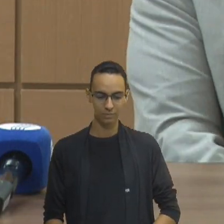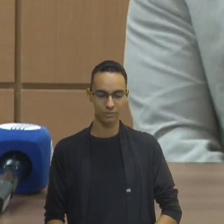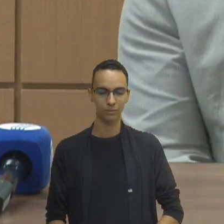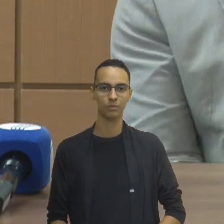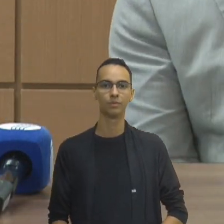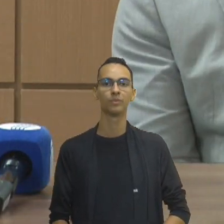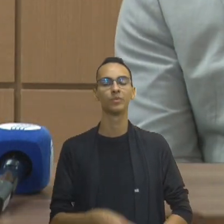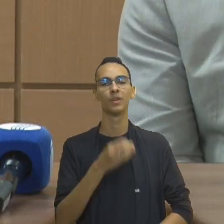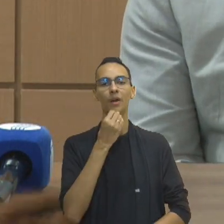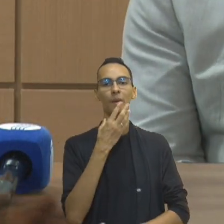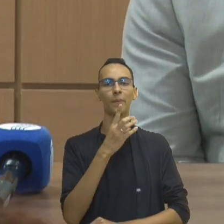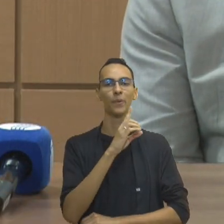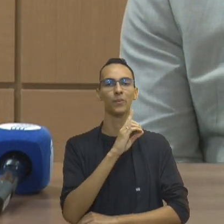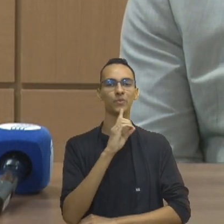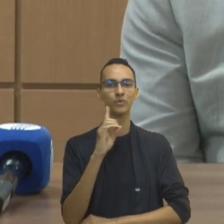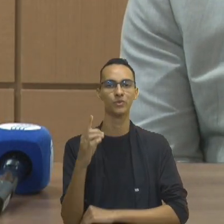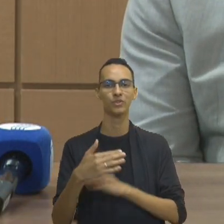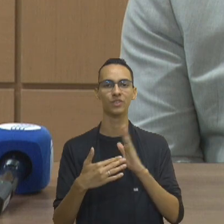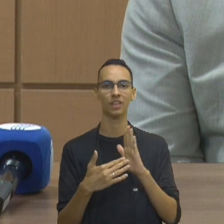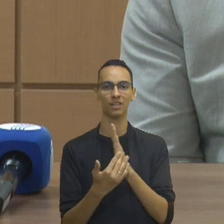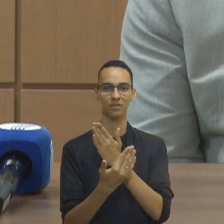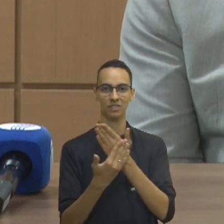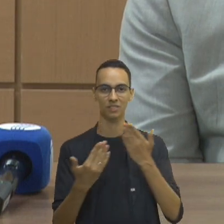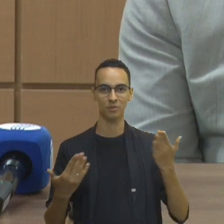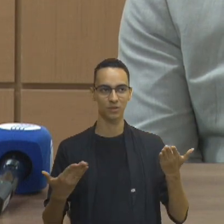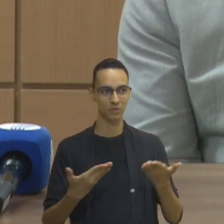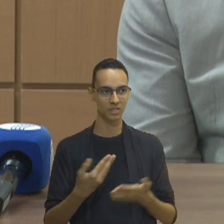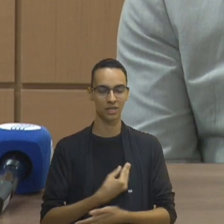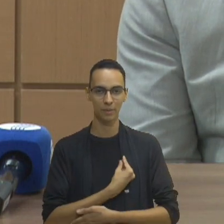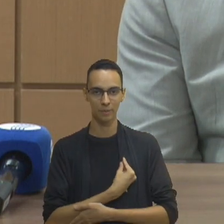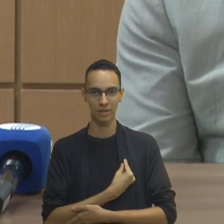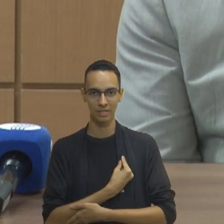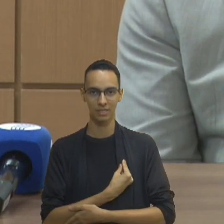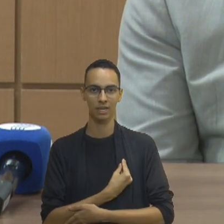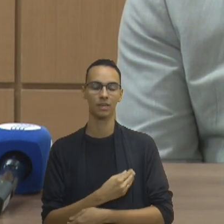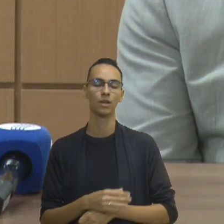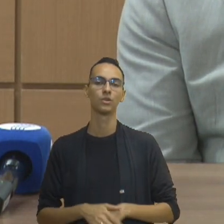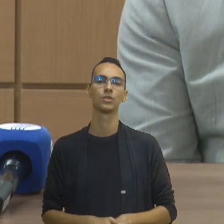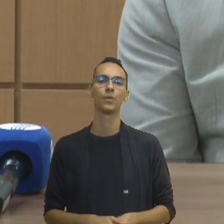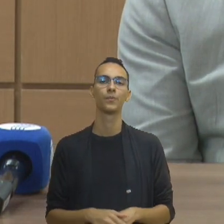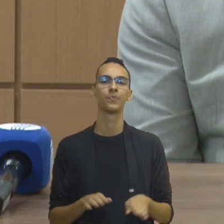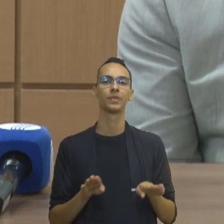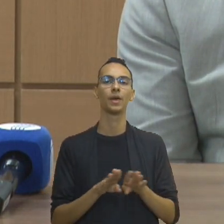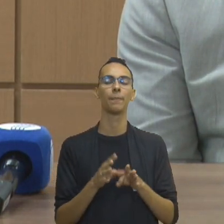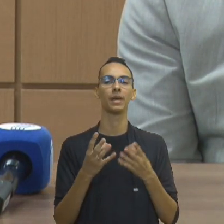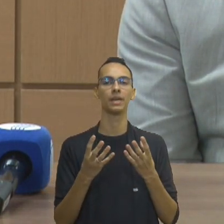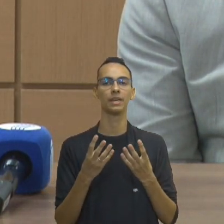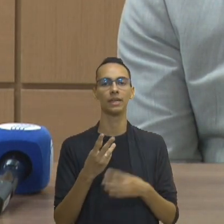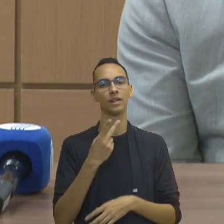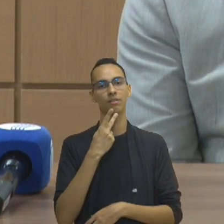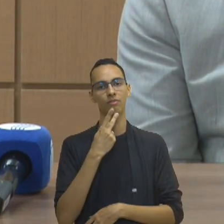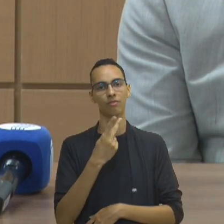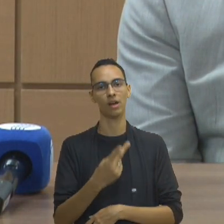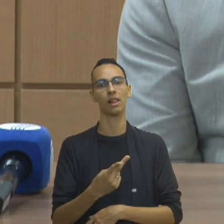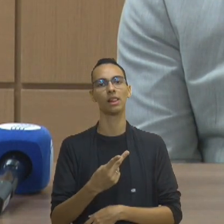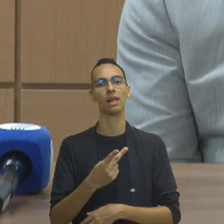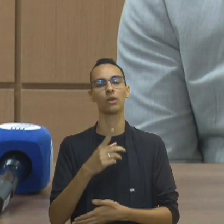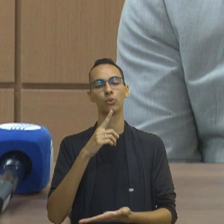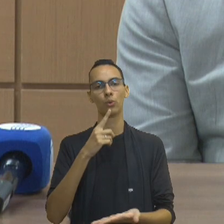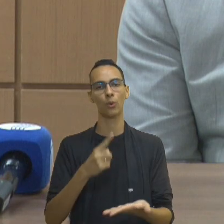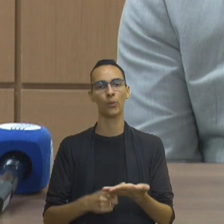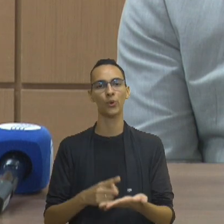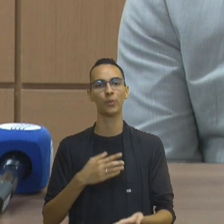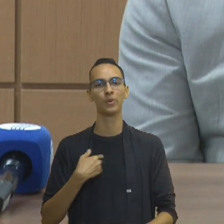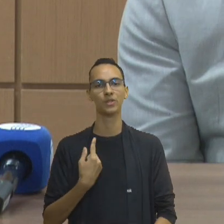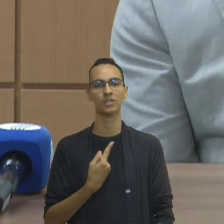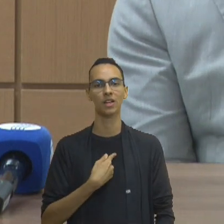Bom dia a todas as pessoas aqui presentes. Queria também reafirmar o compromisso da nossa gestão com a